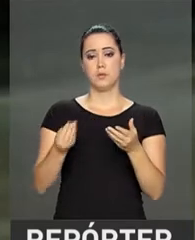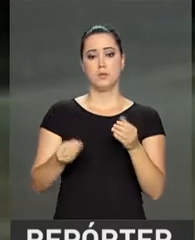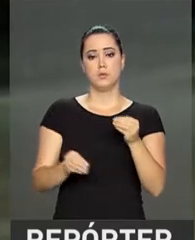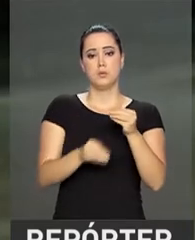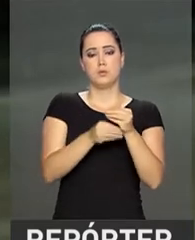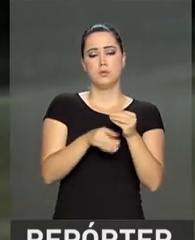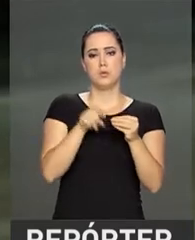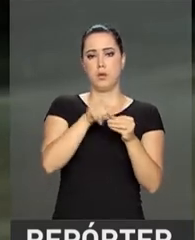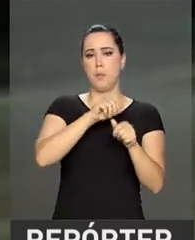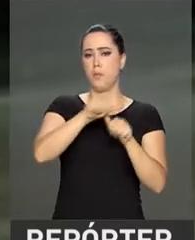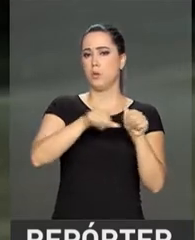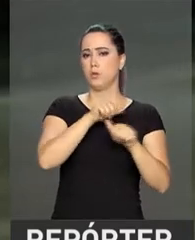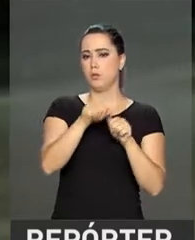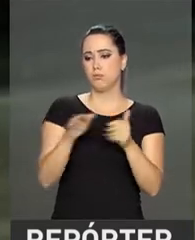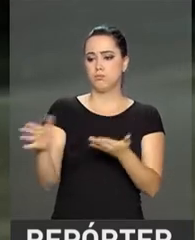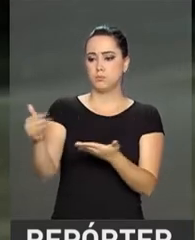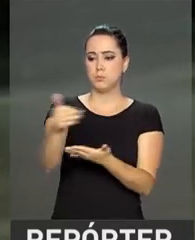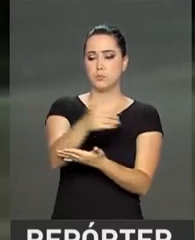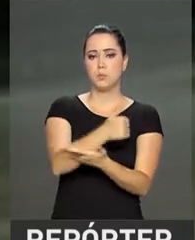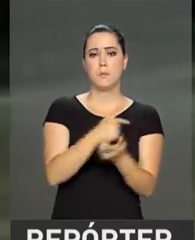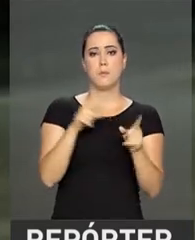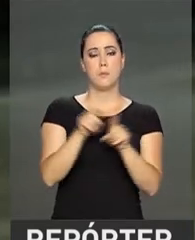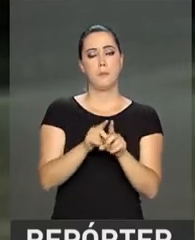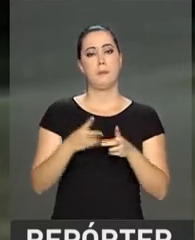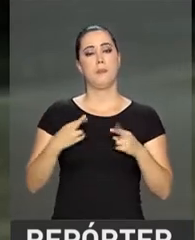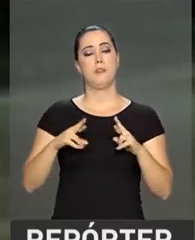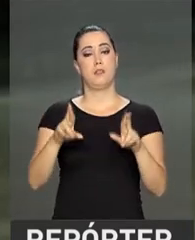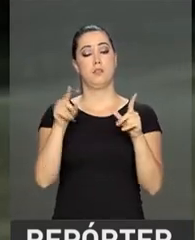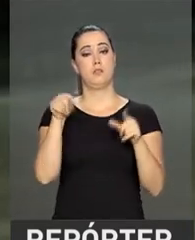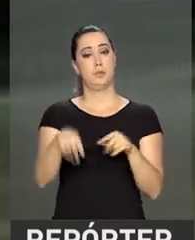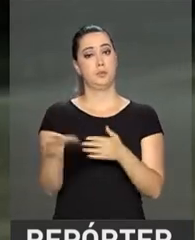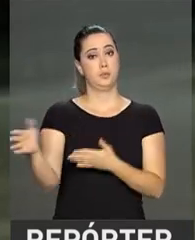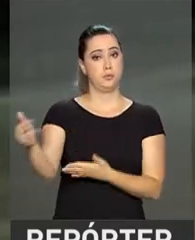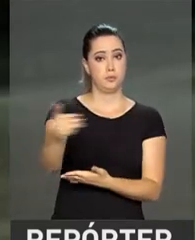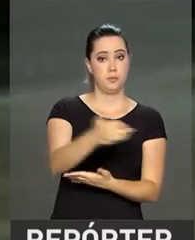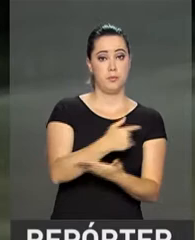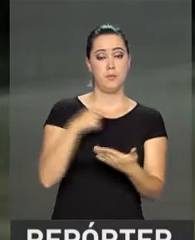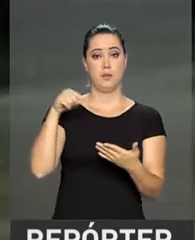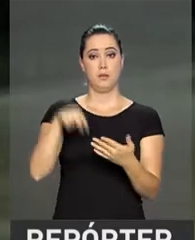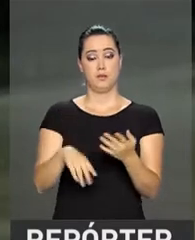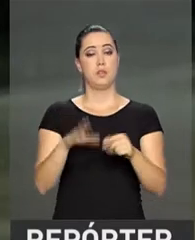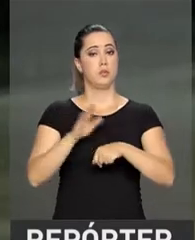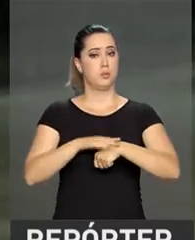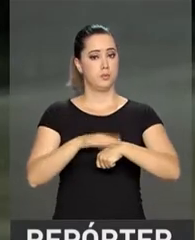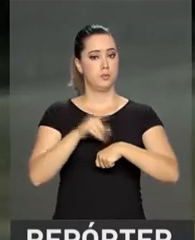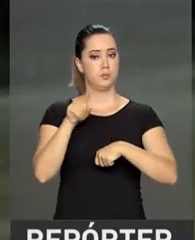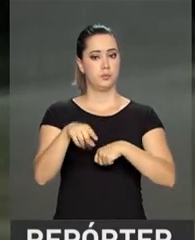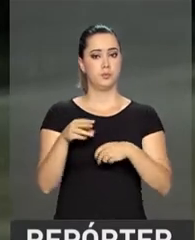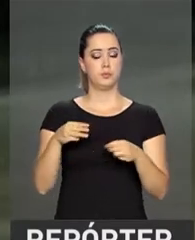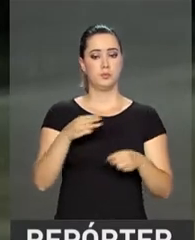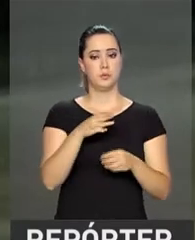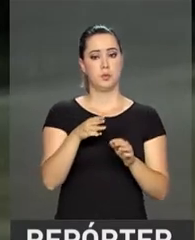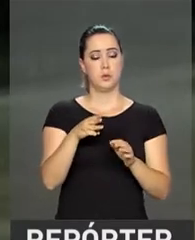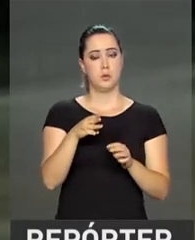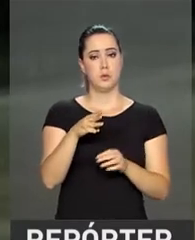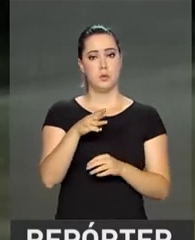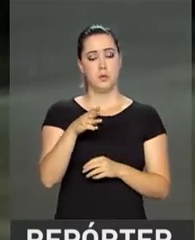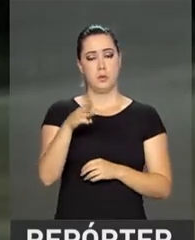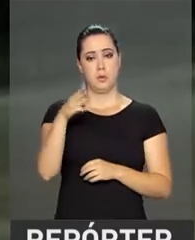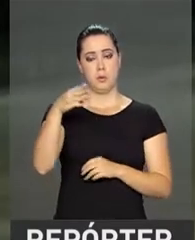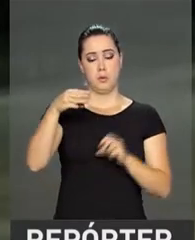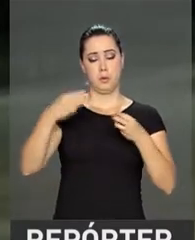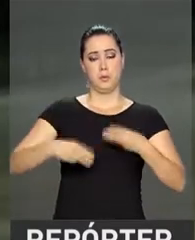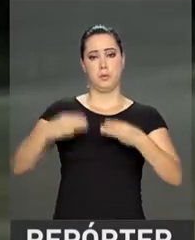tentar reverter esta arrecadação. A expectativa de arrecadação neste momento, pelo Ministério da Fazenda, pela